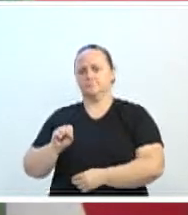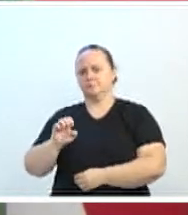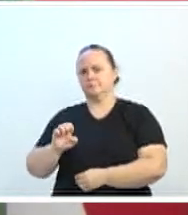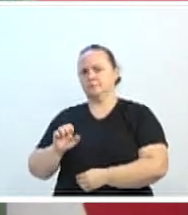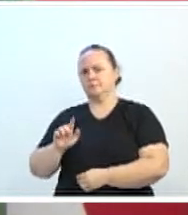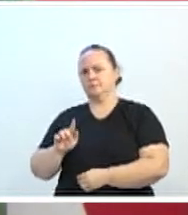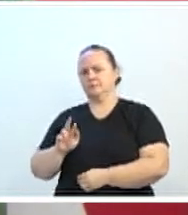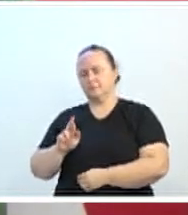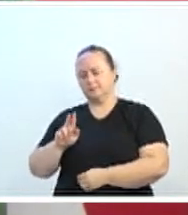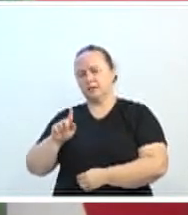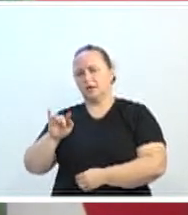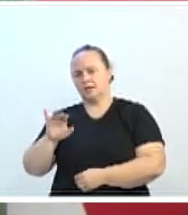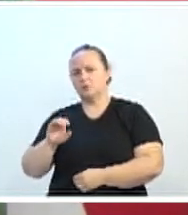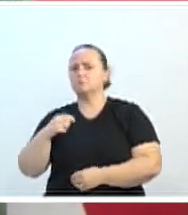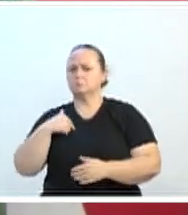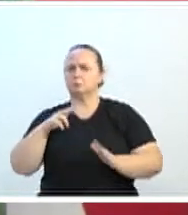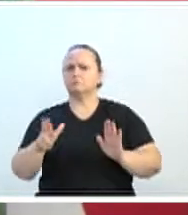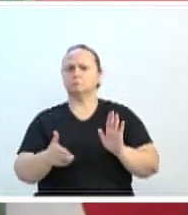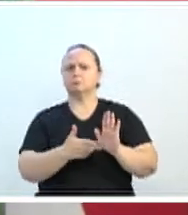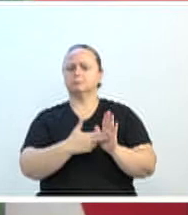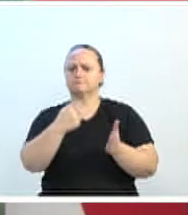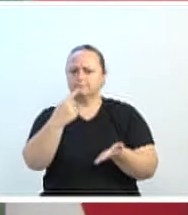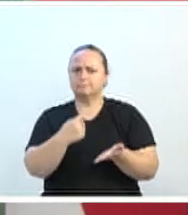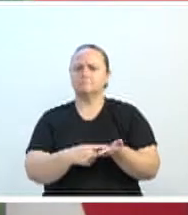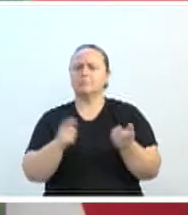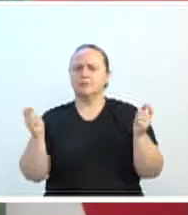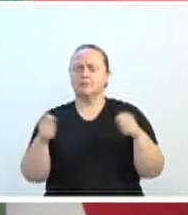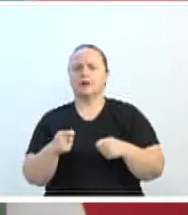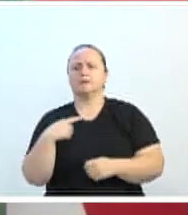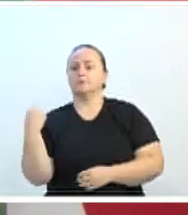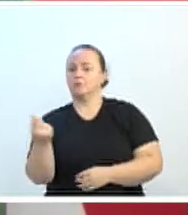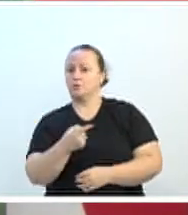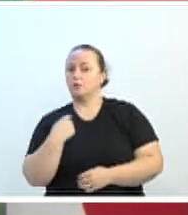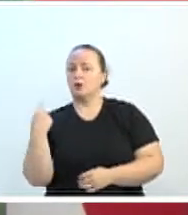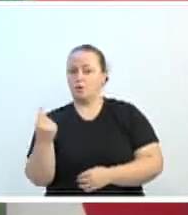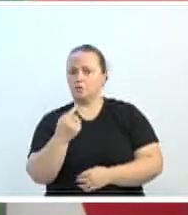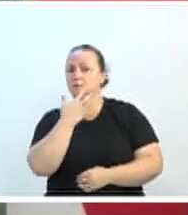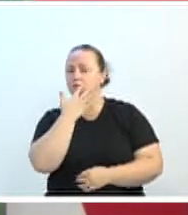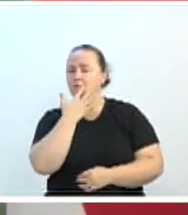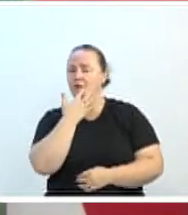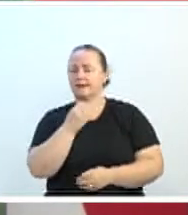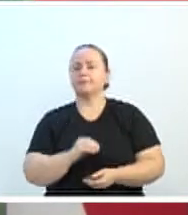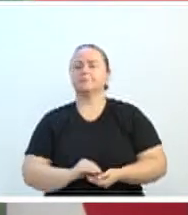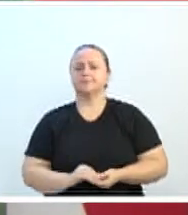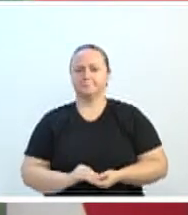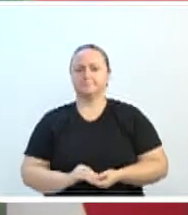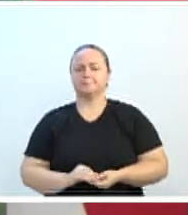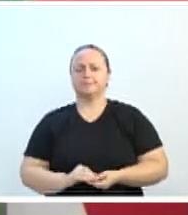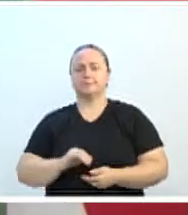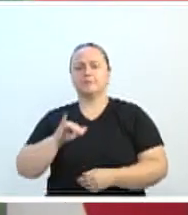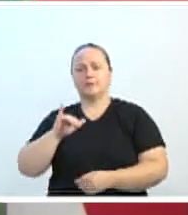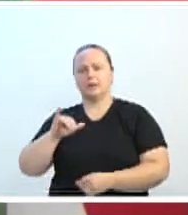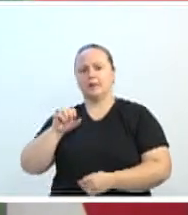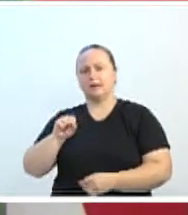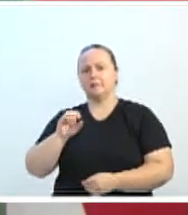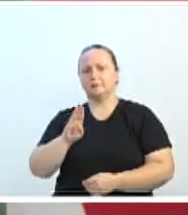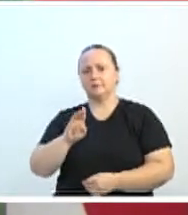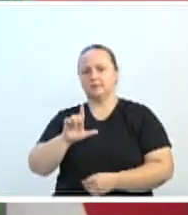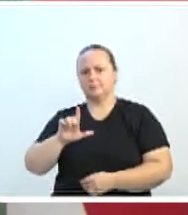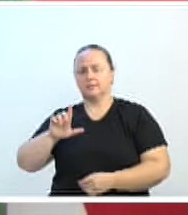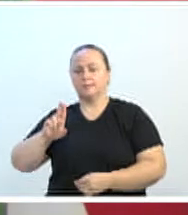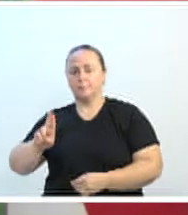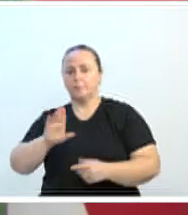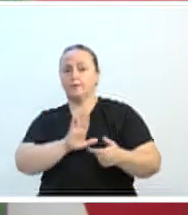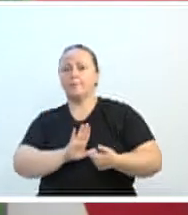o compromisso de que nós possamos, que na realidade o SBLU possa apresentar ao